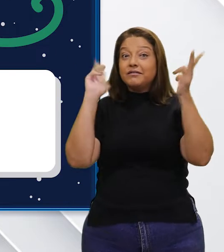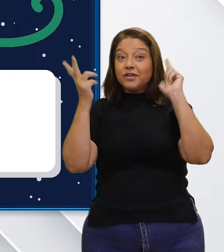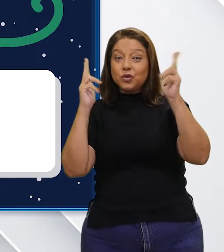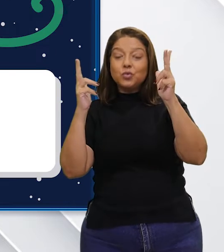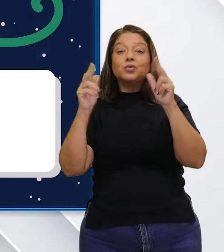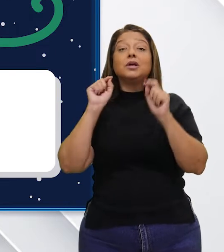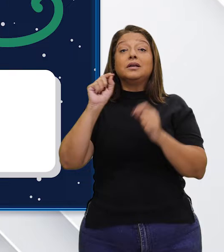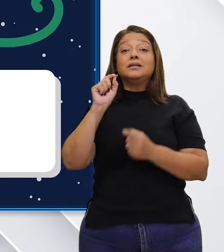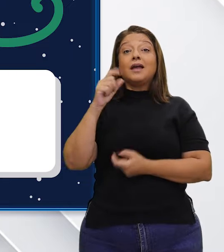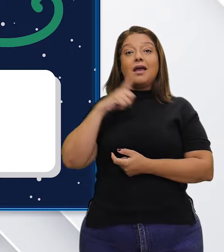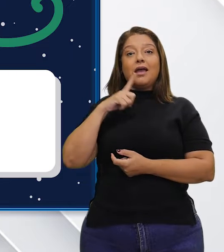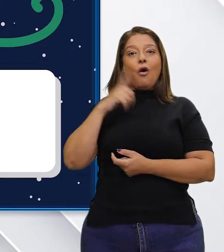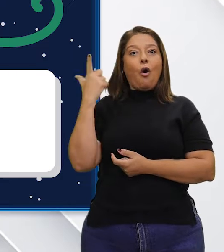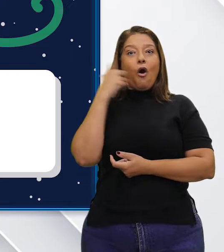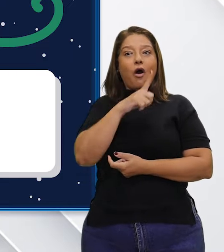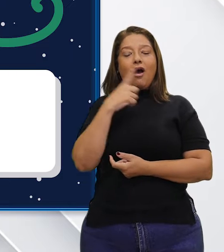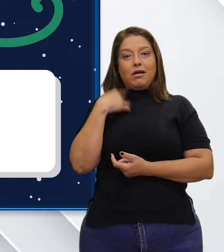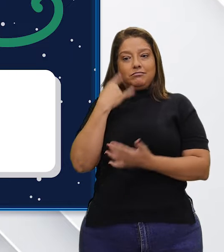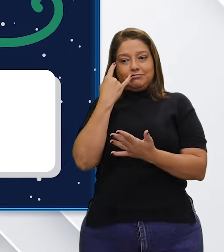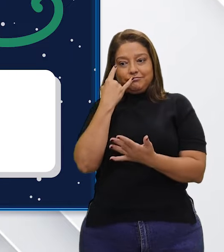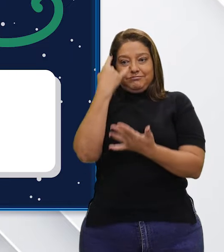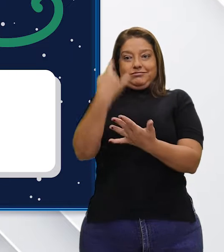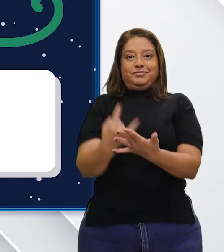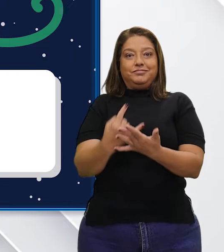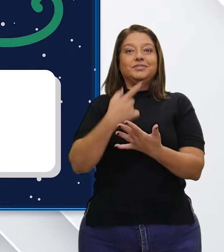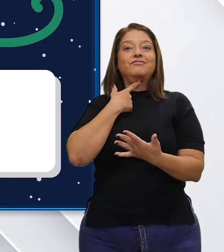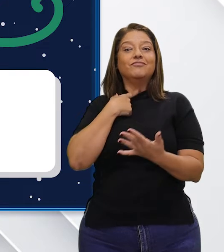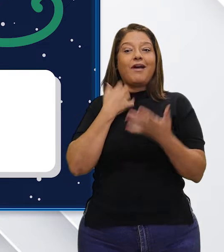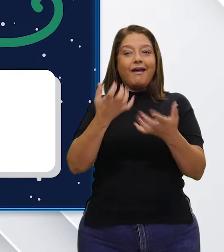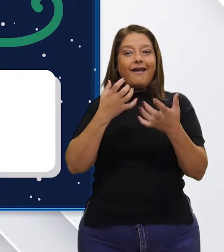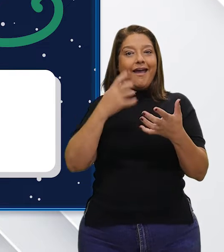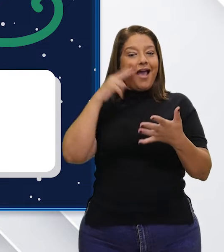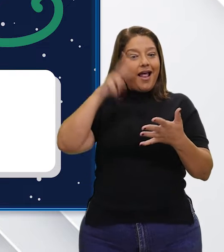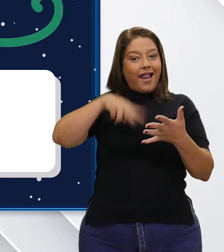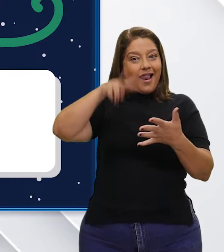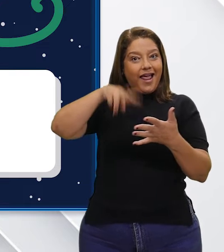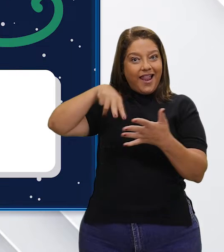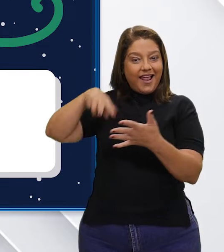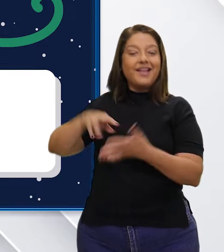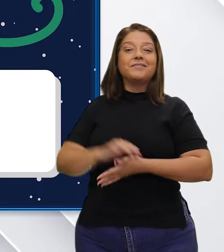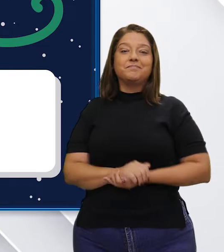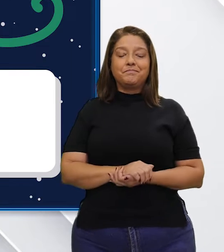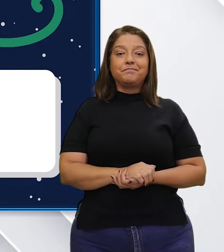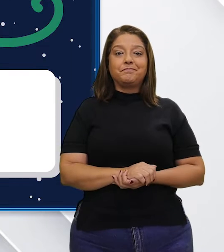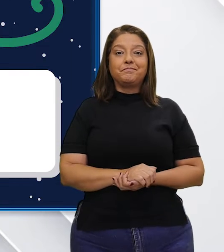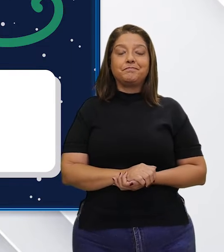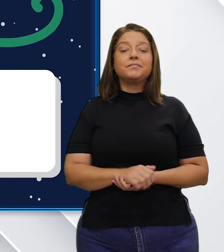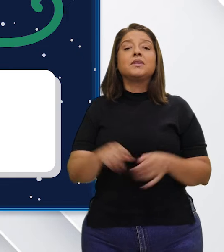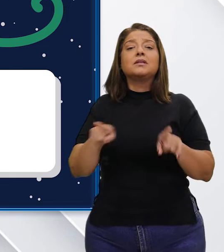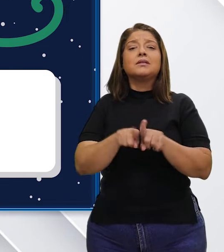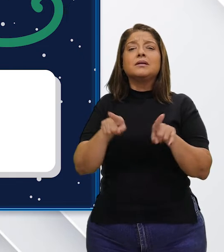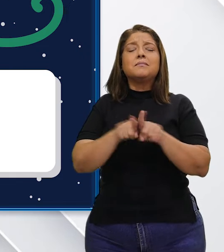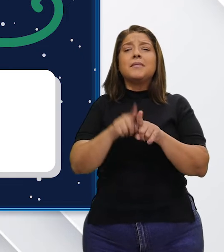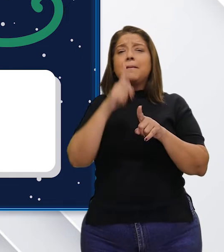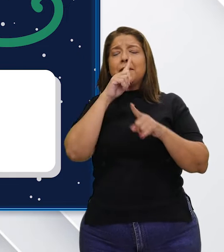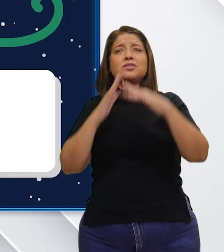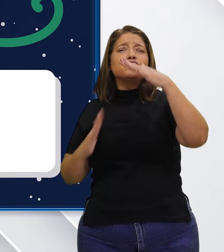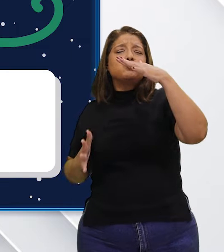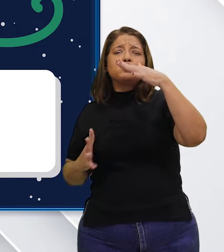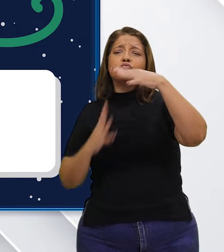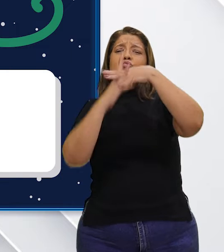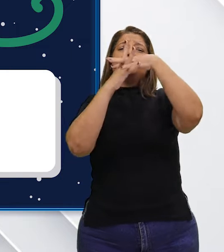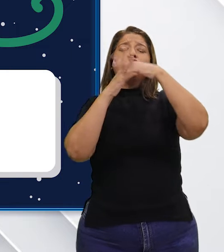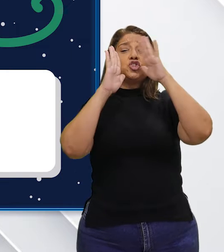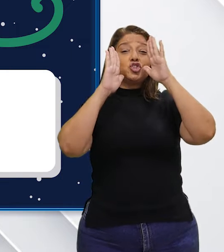aventura, que mantêm o interesse do leitor e contribuem para o ritmo da narrativa. No ponto